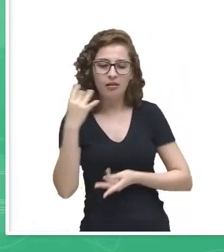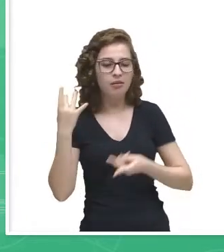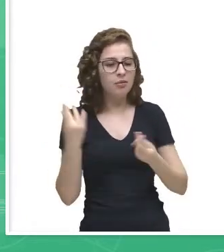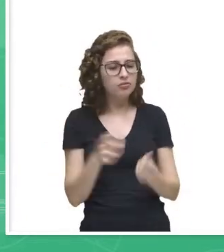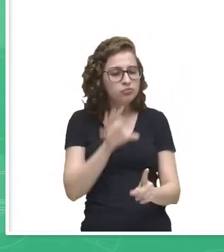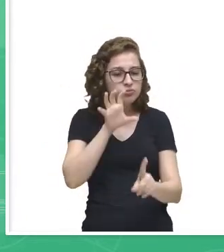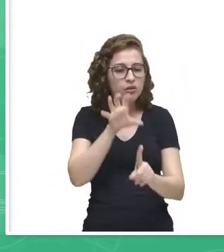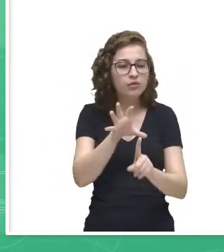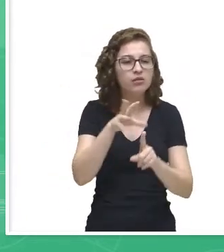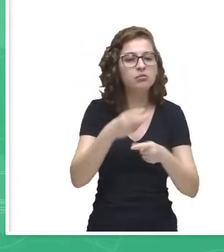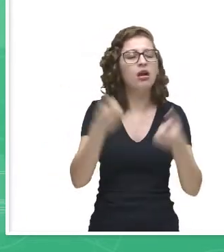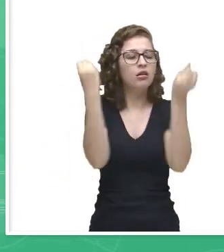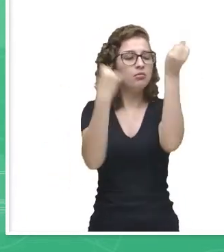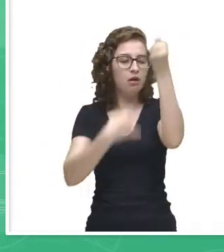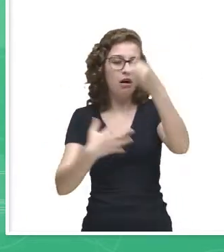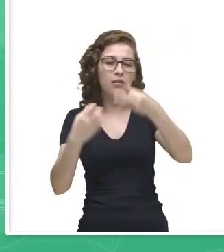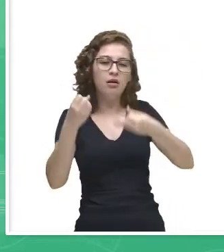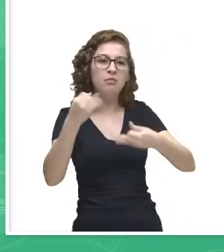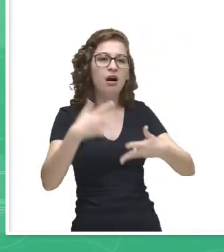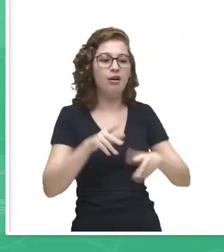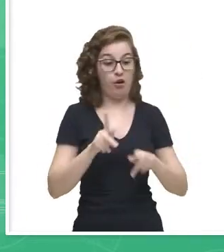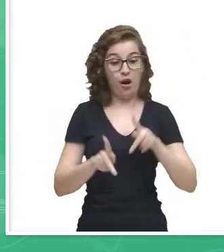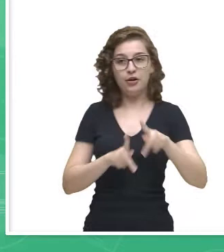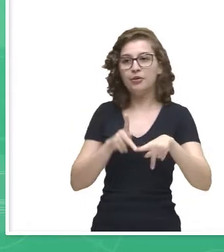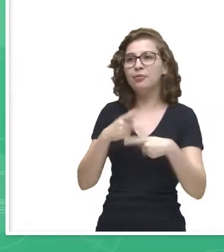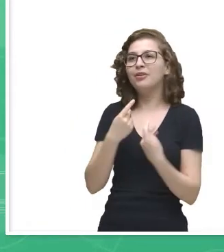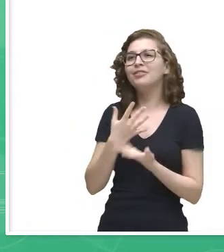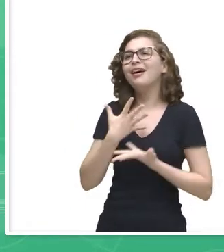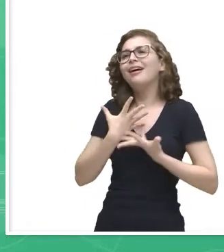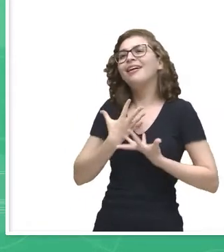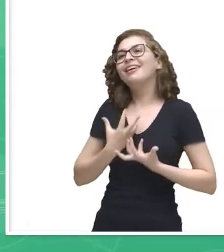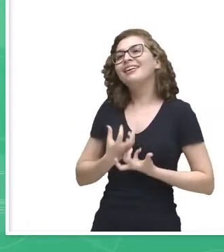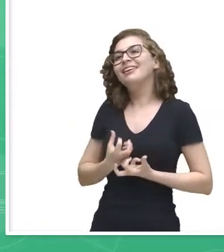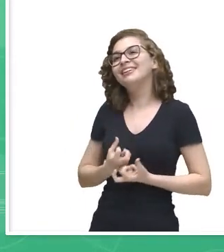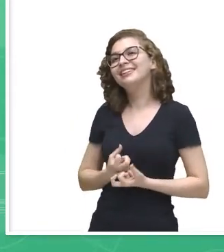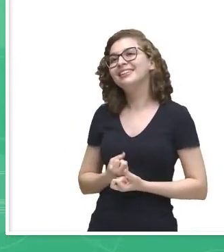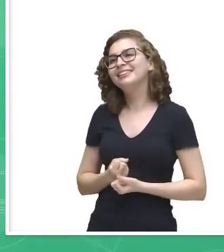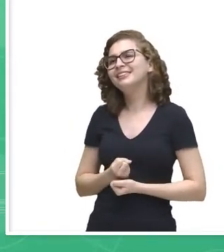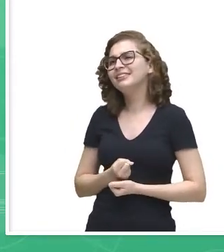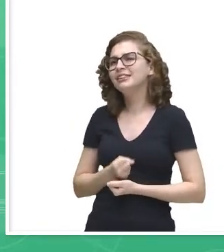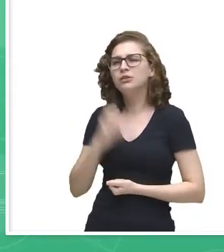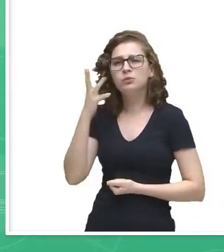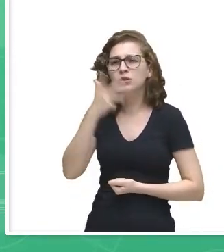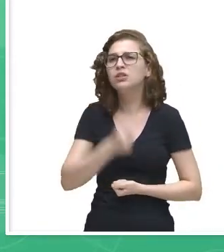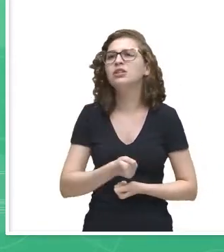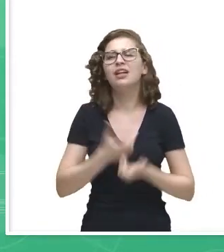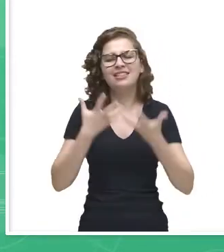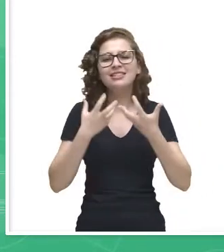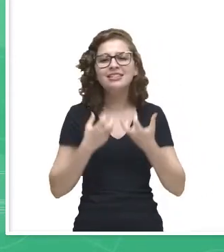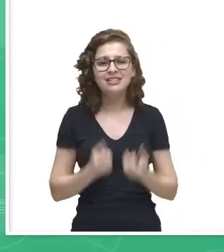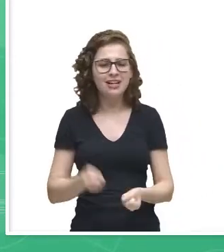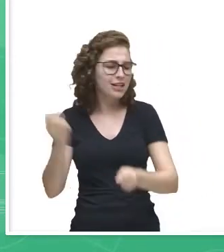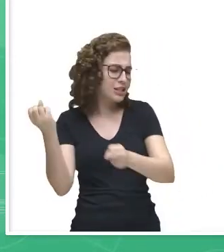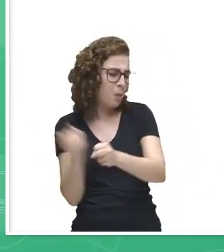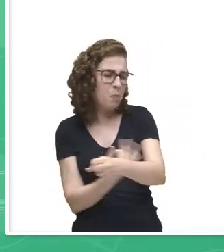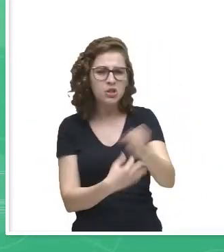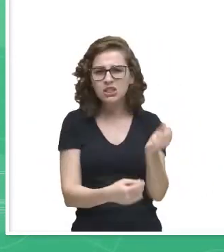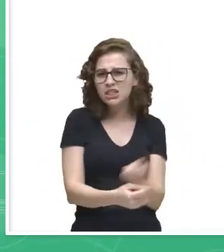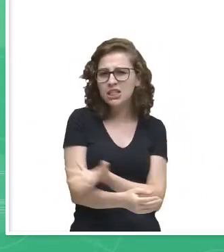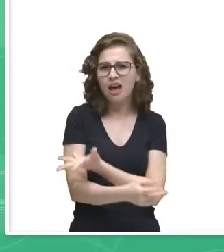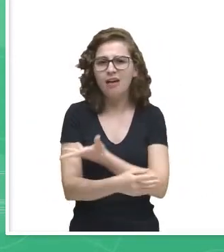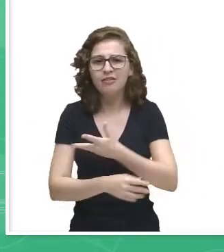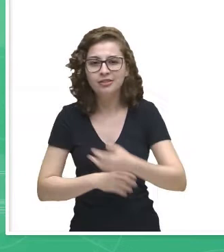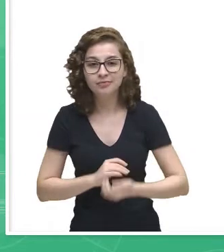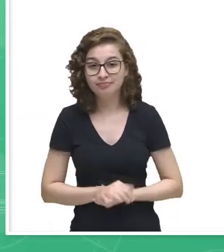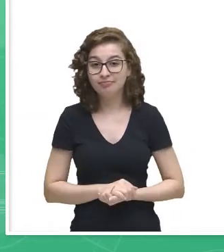se emocionavam com o que esses líderes falavam. E a gente vai ter um nacionalismo extremado,